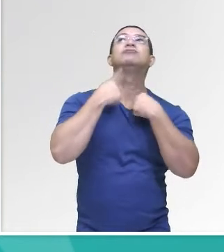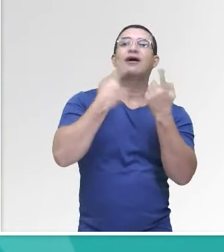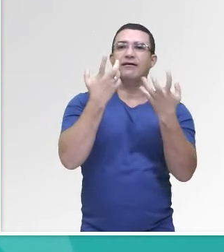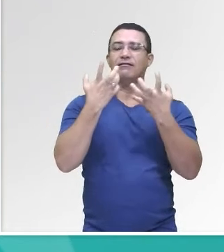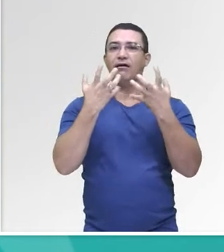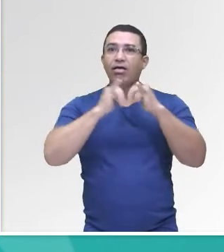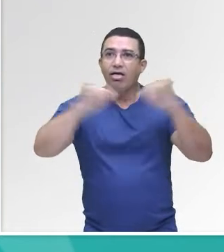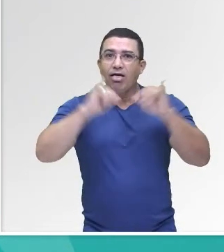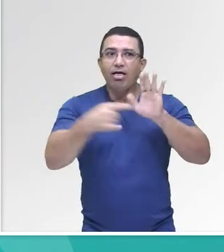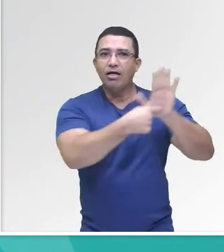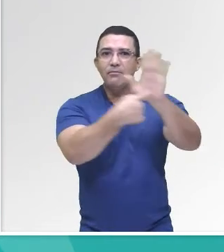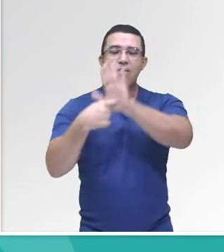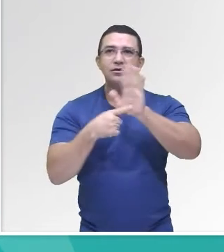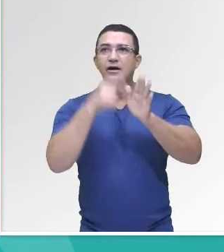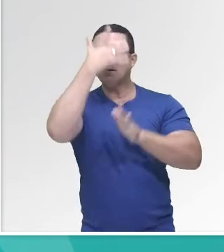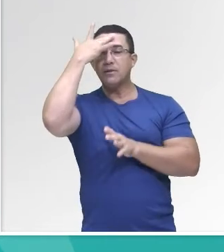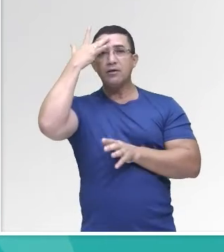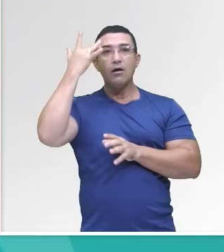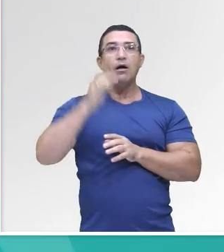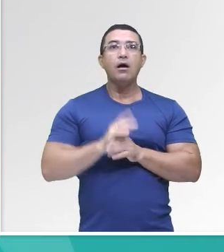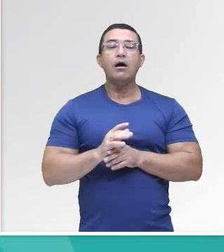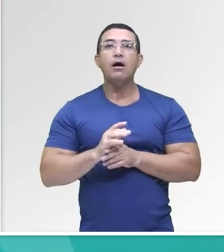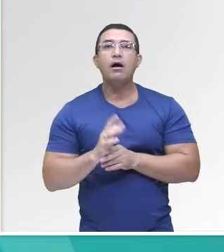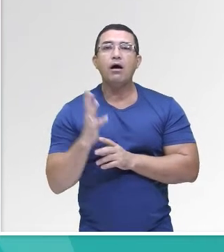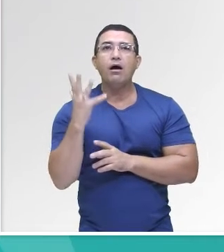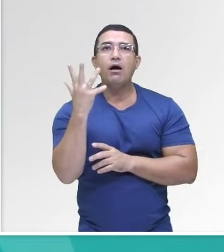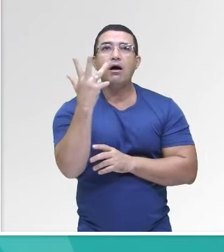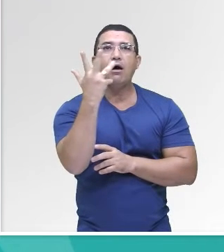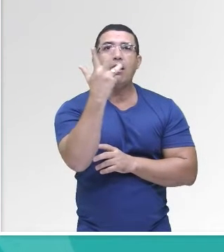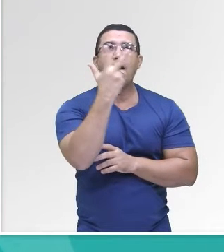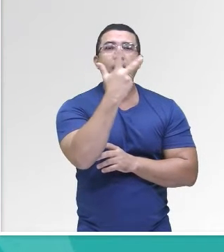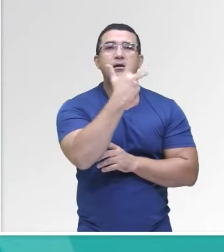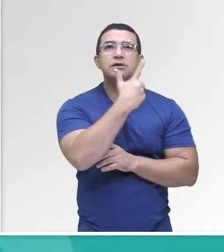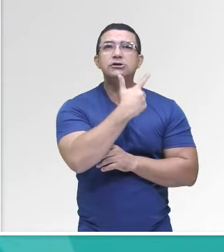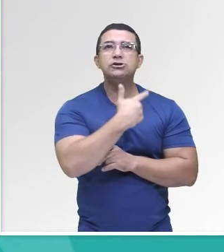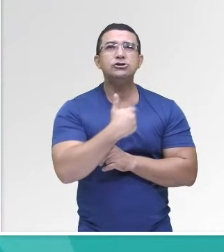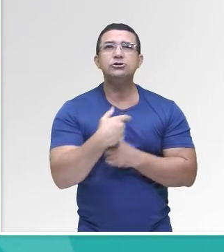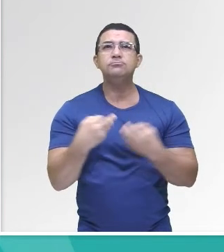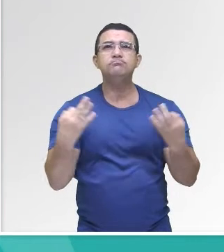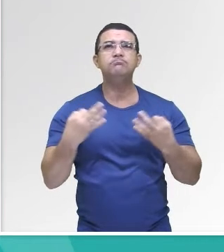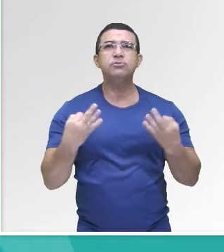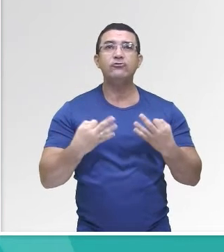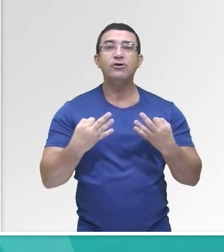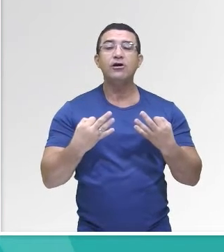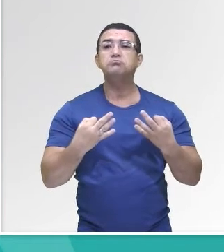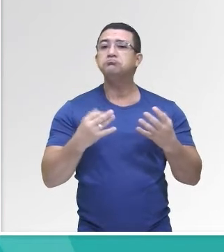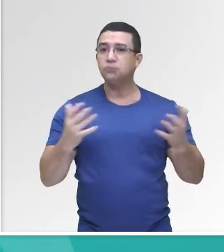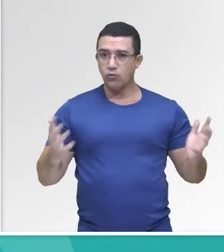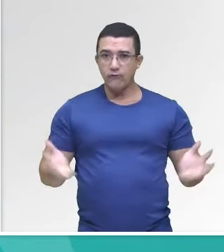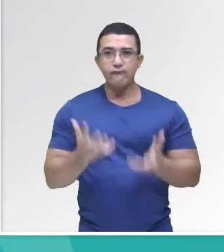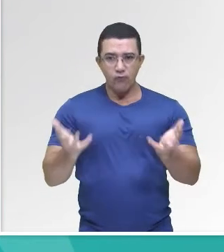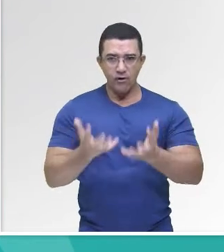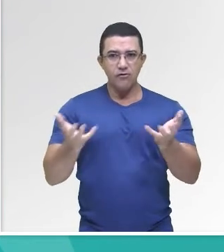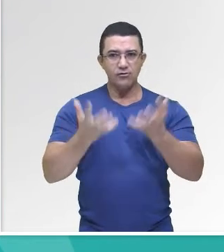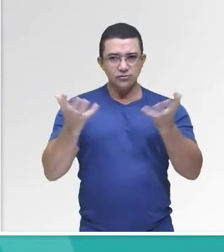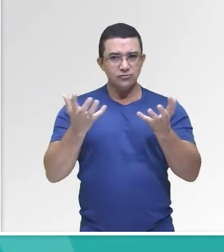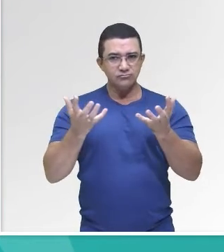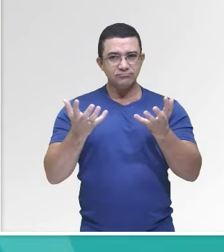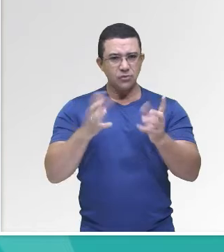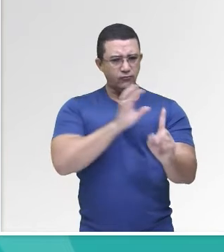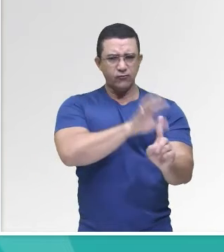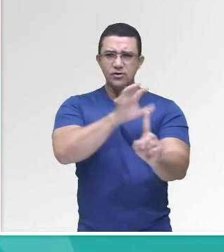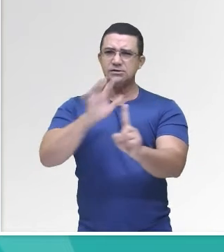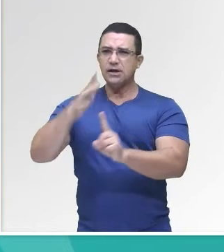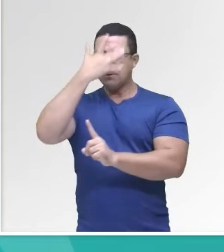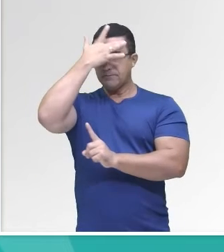Não é isso? E aí, consumir o quê? O que eles podem consumir? Aí, olha só, eles atrair a atenção